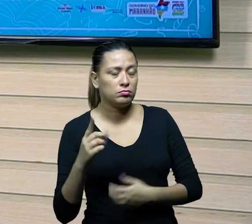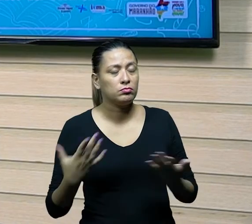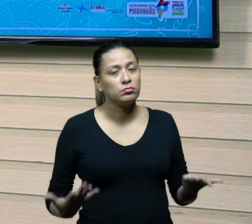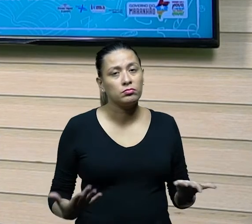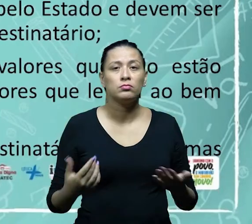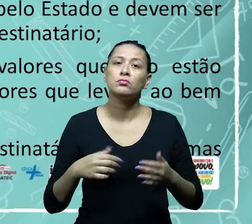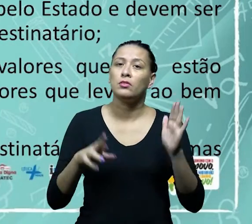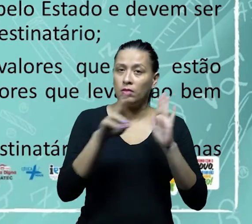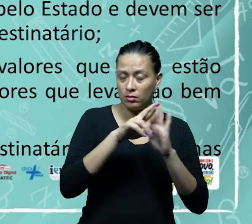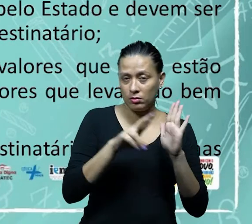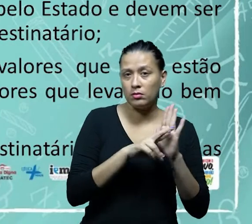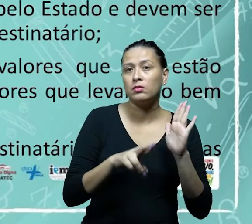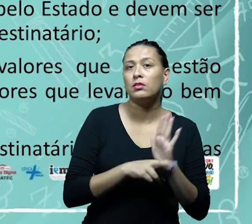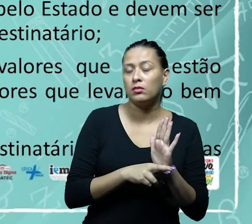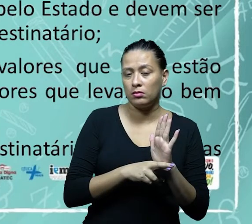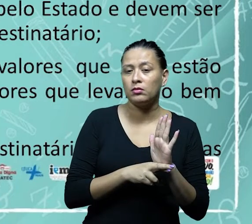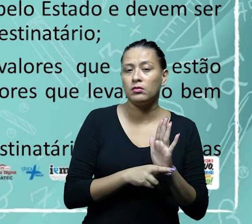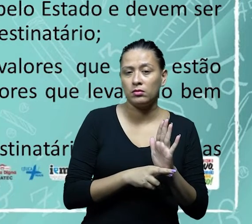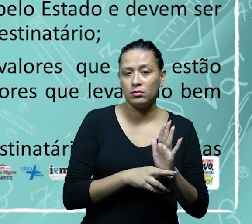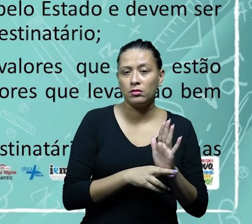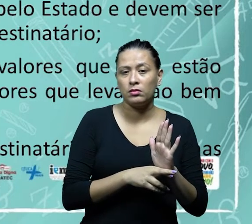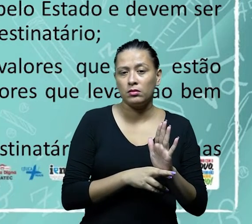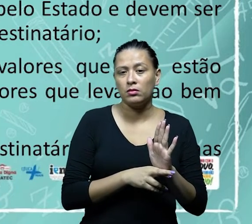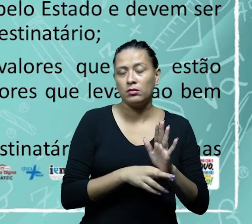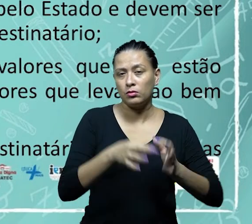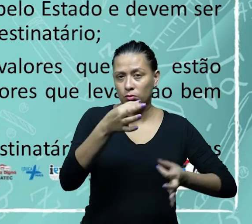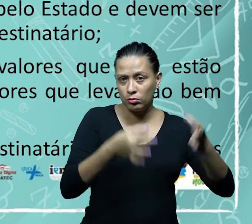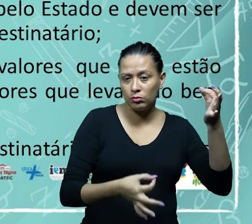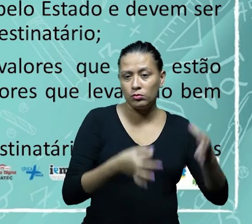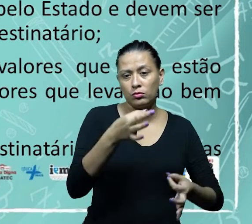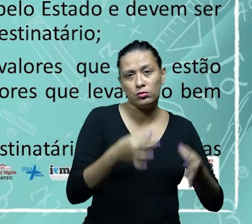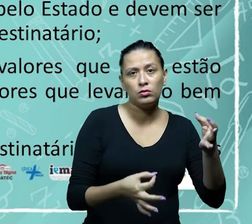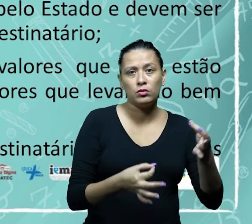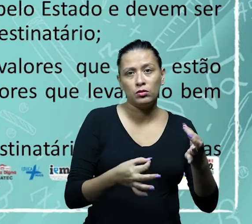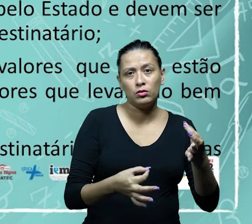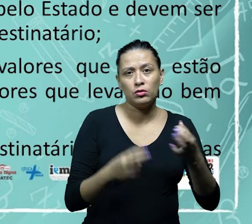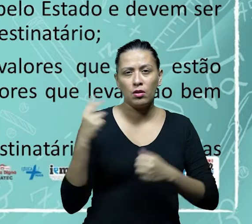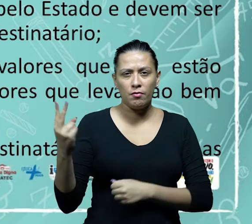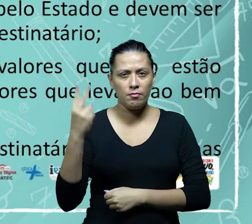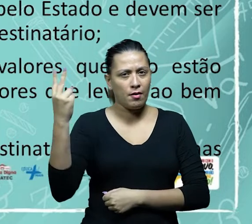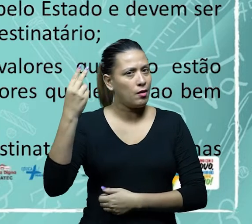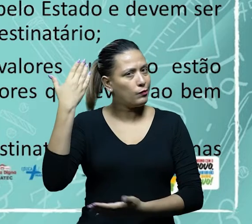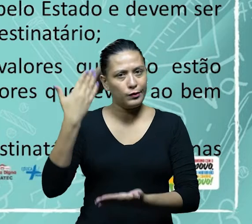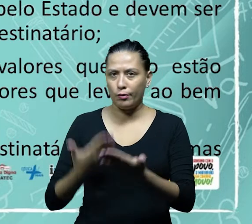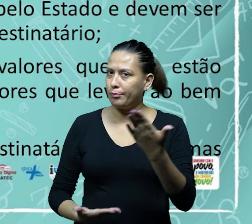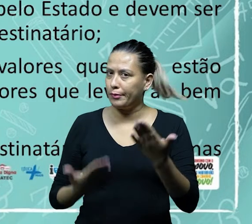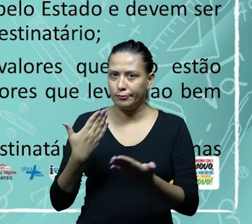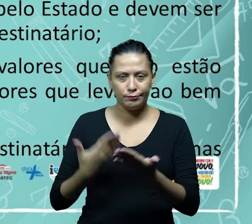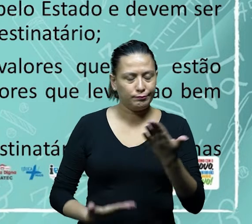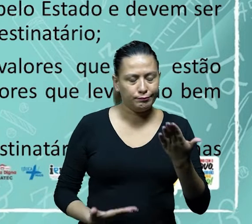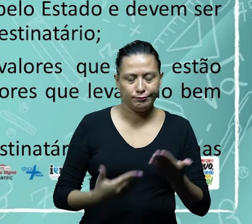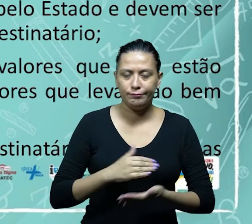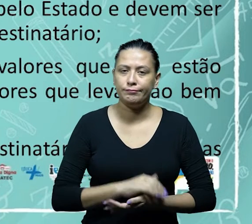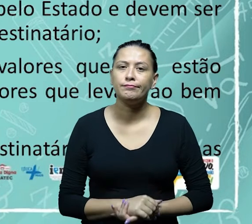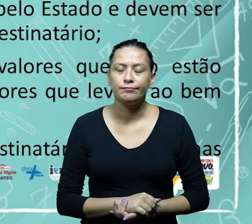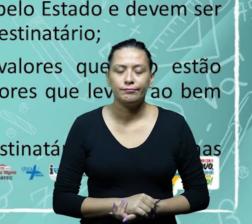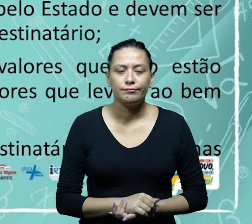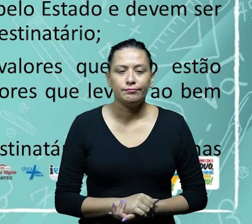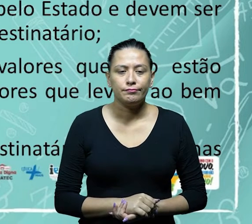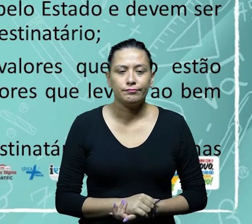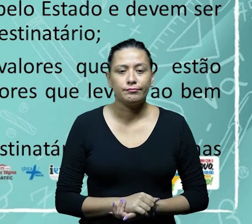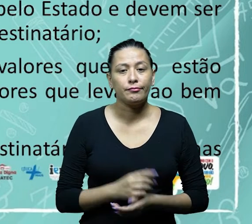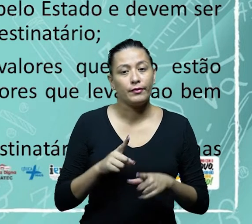normas elas elas jurídicas elas não perdem de fato o seu valor Ao serem violados por aquele